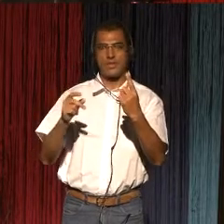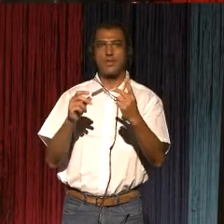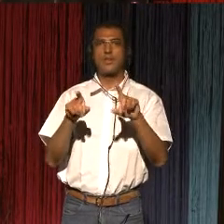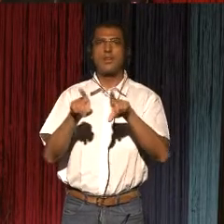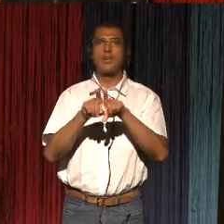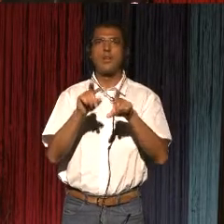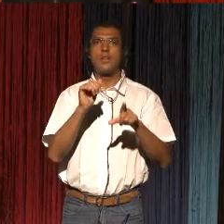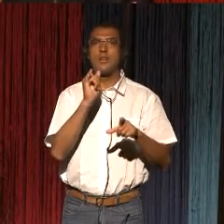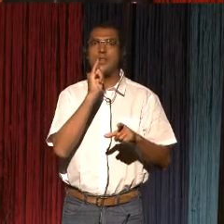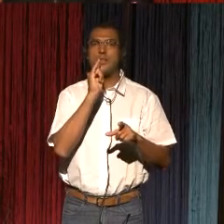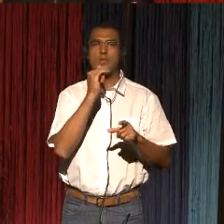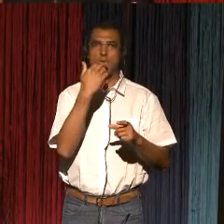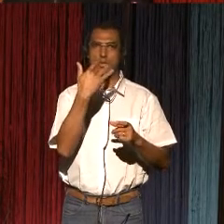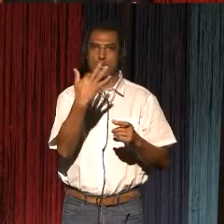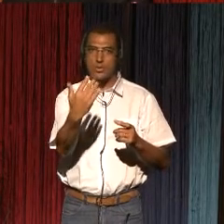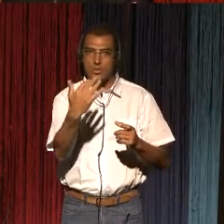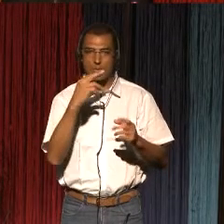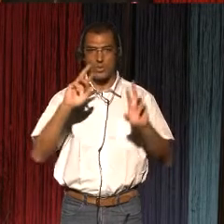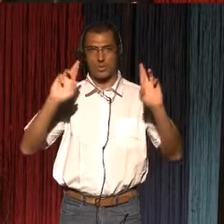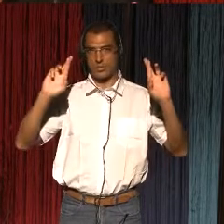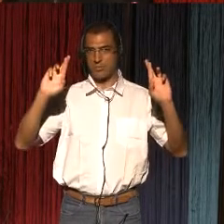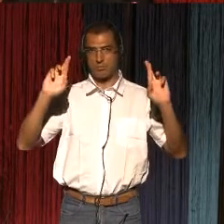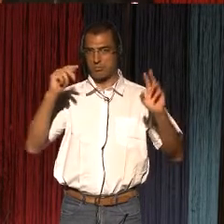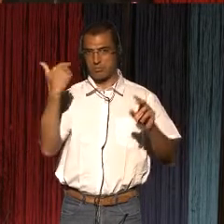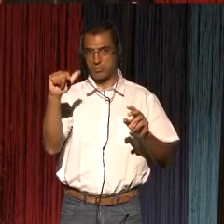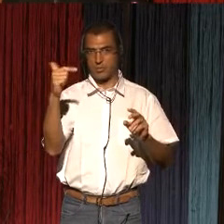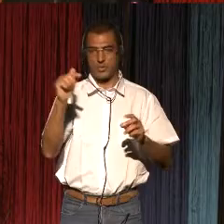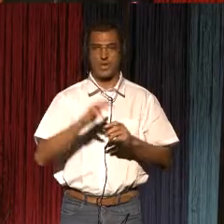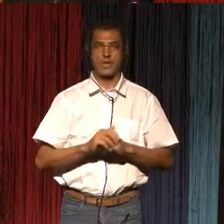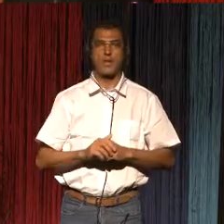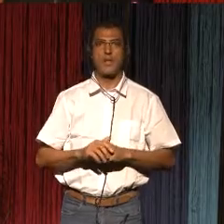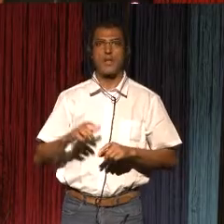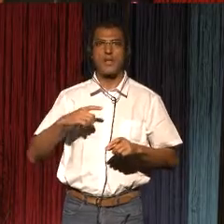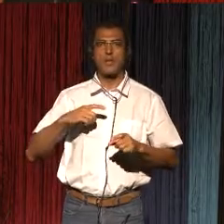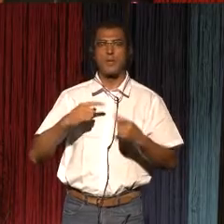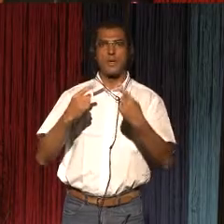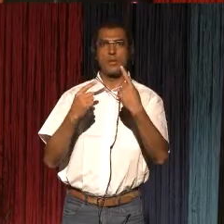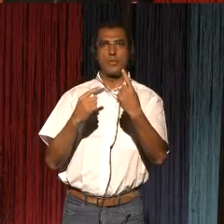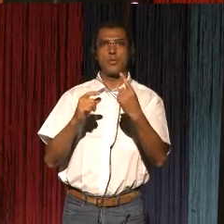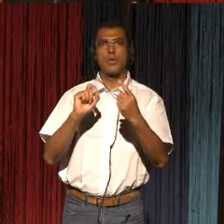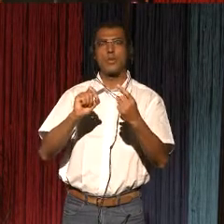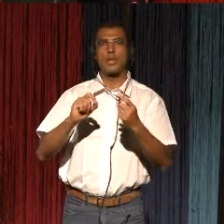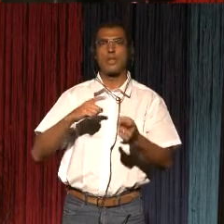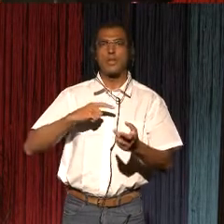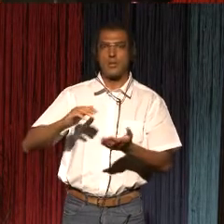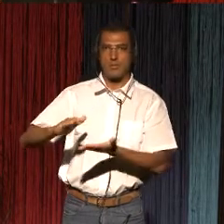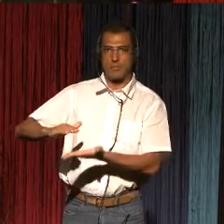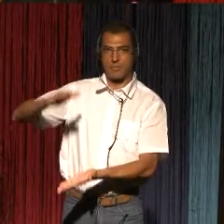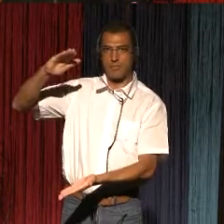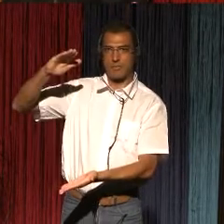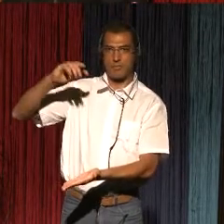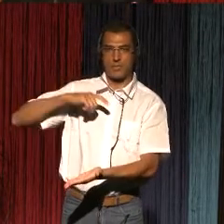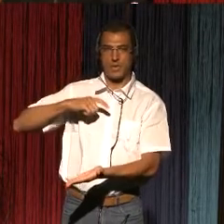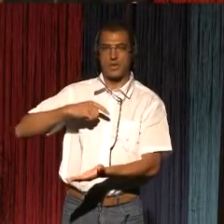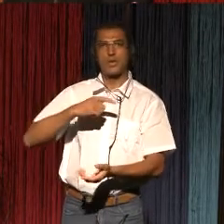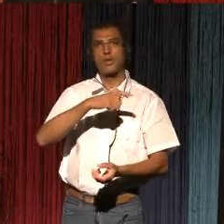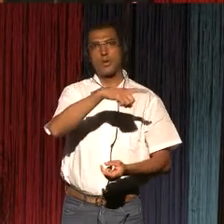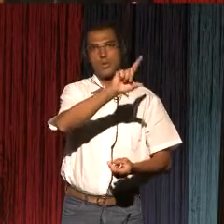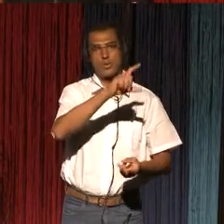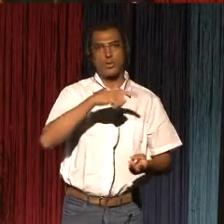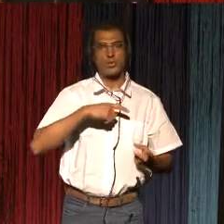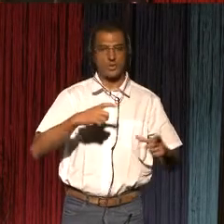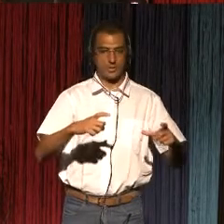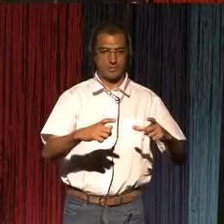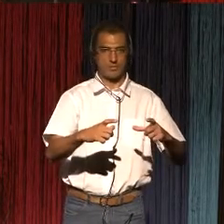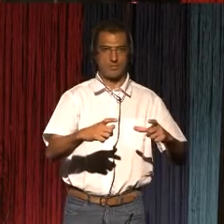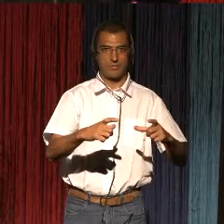cores, não tem diferença na cor. Em uma delas, a única diferença é a altura. E no outro, a única diferença é o